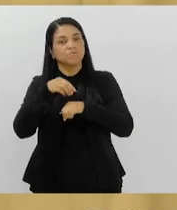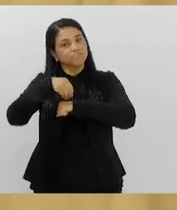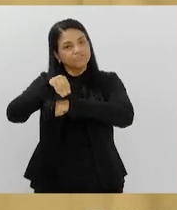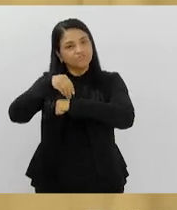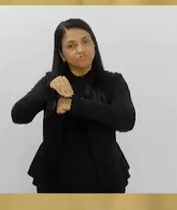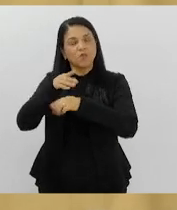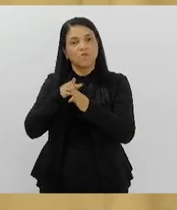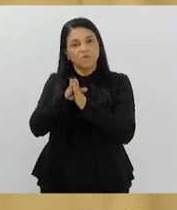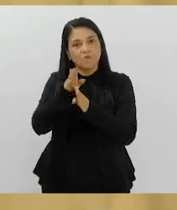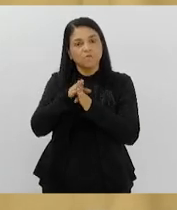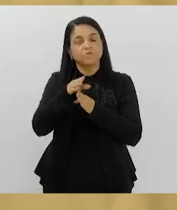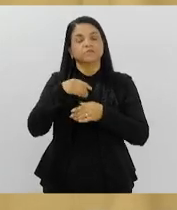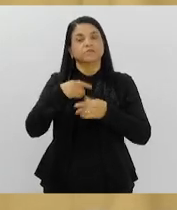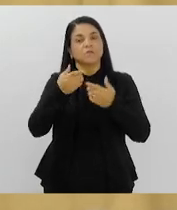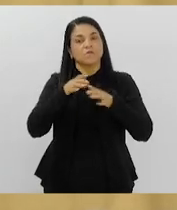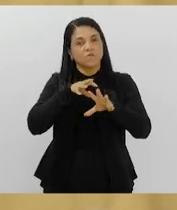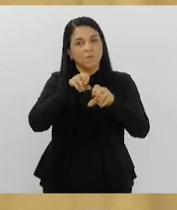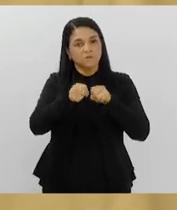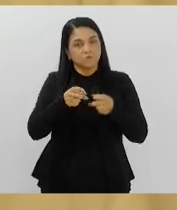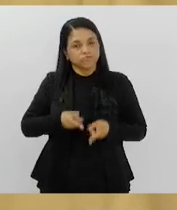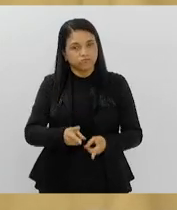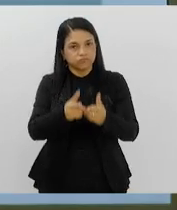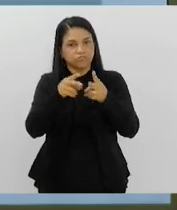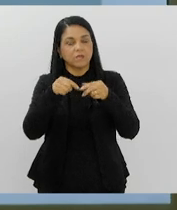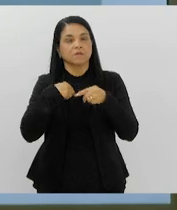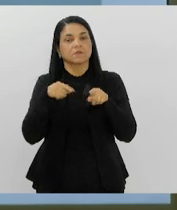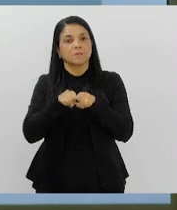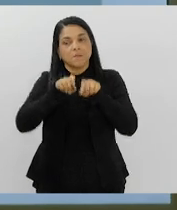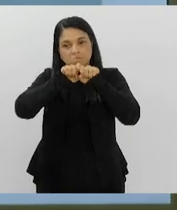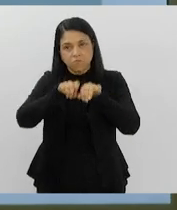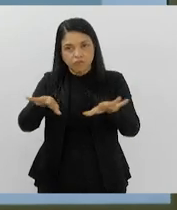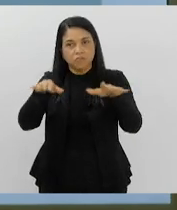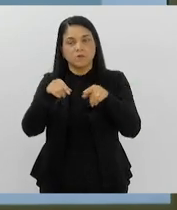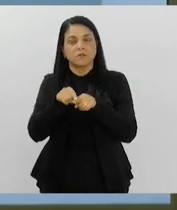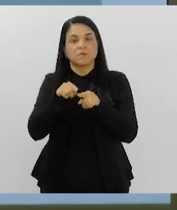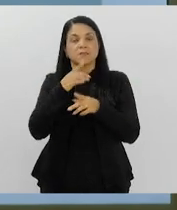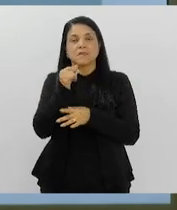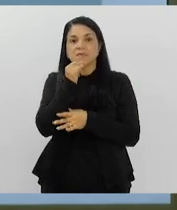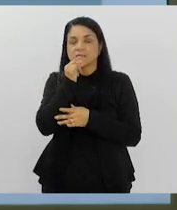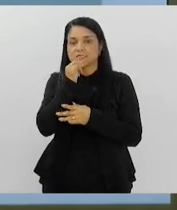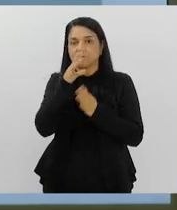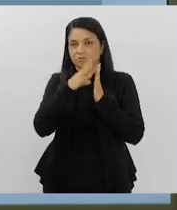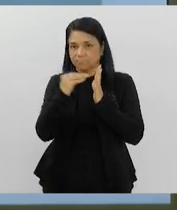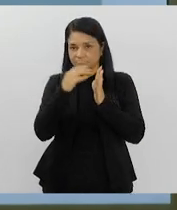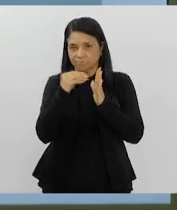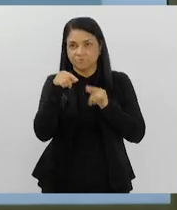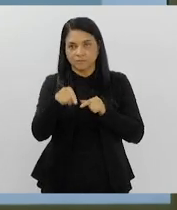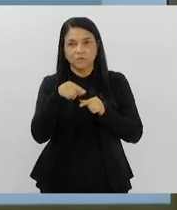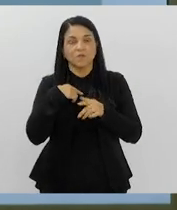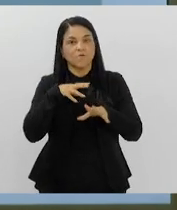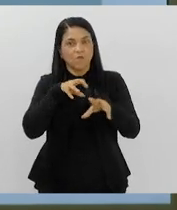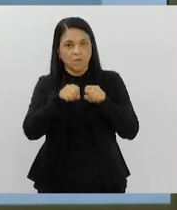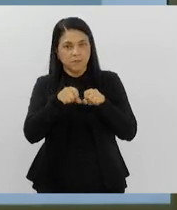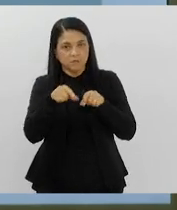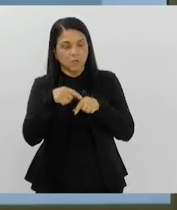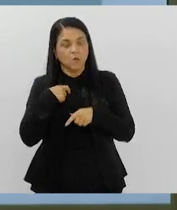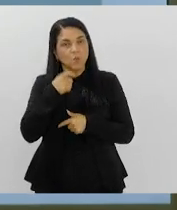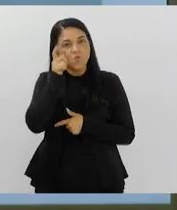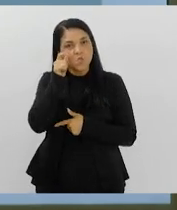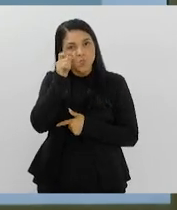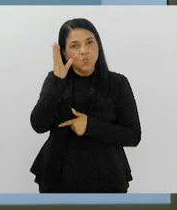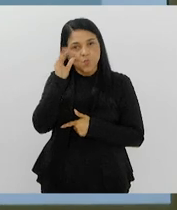formações continuadas e também efeito cascata. Aqui só alguns exemplos de formações, também a título de curiosidade, que a gente já